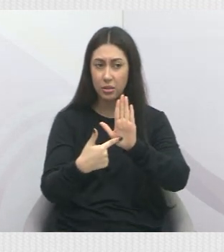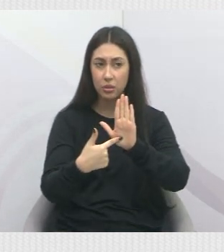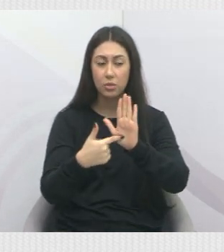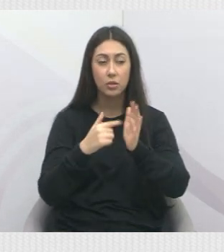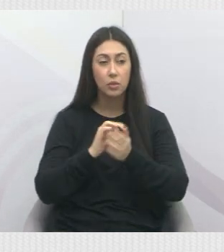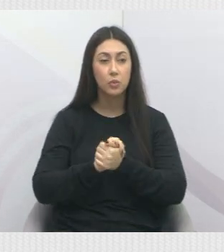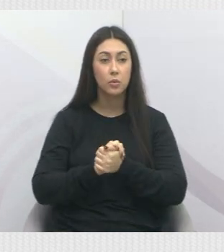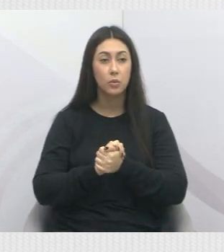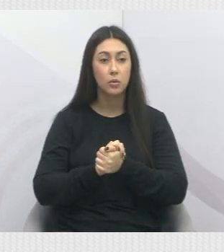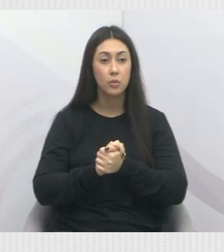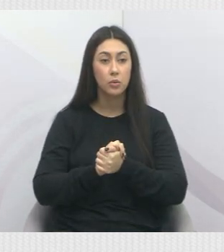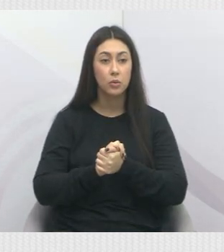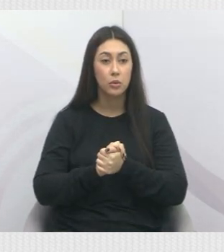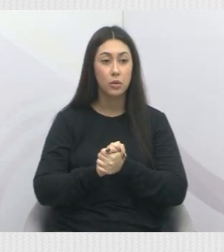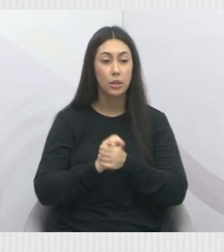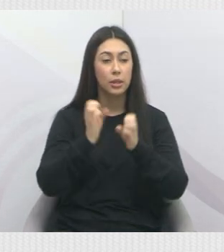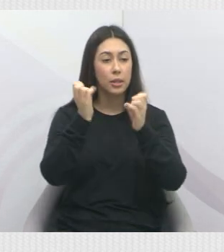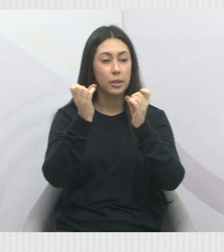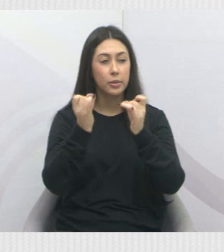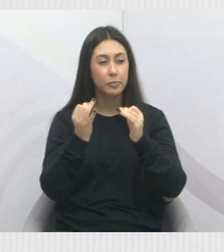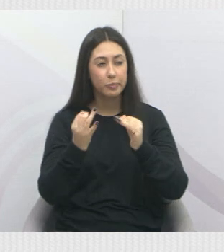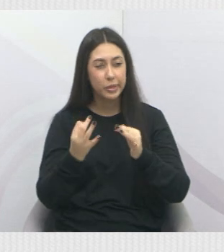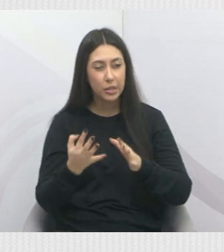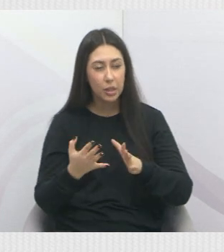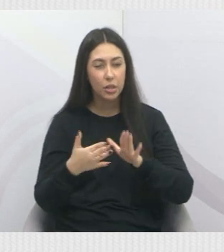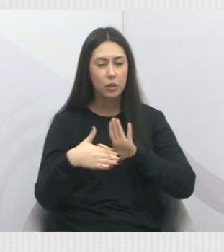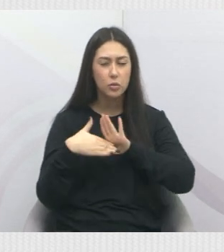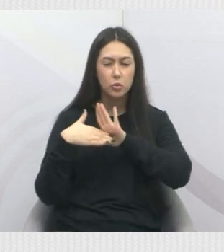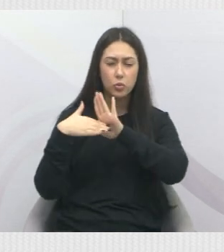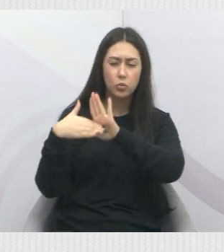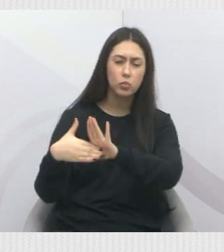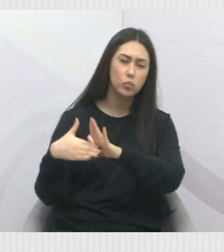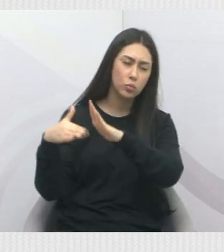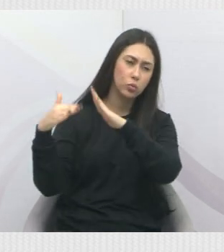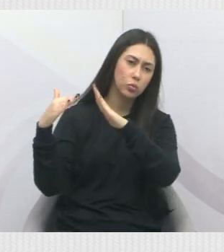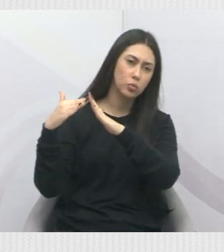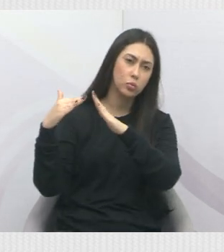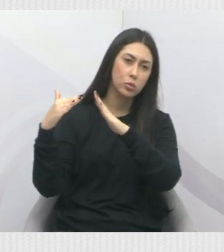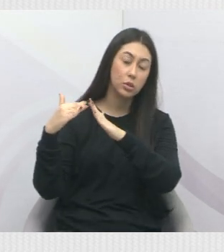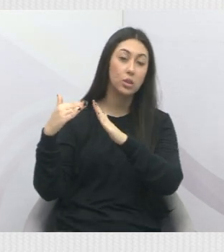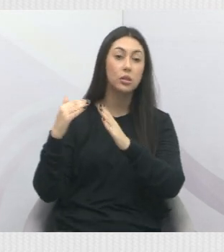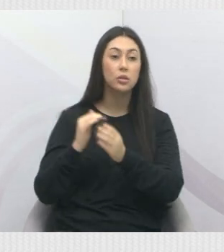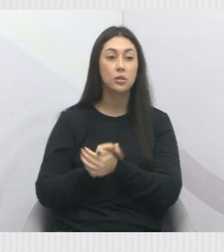Casa, estratificando os níveis de assistência domiciliar